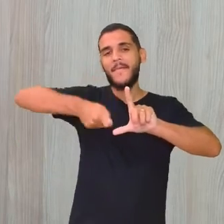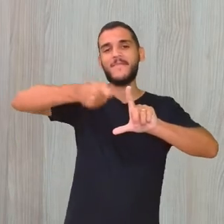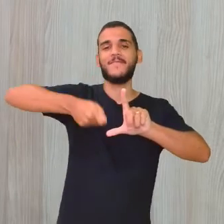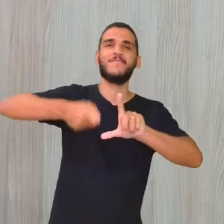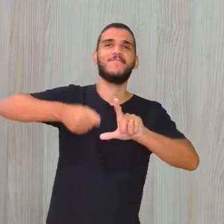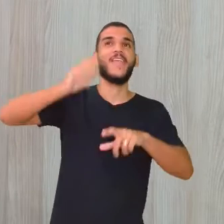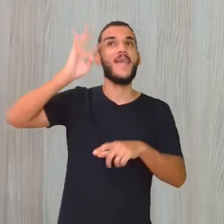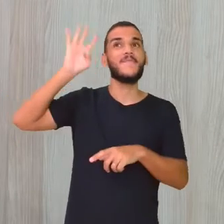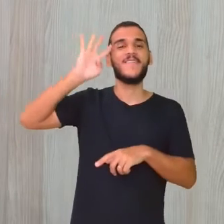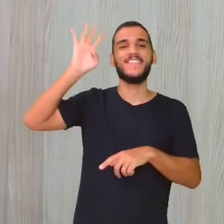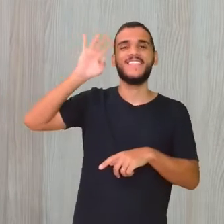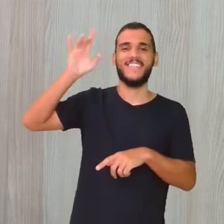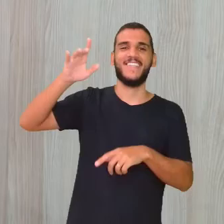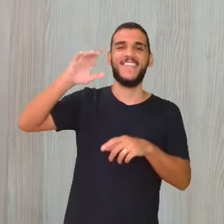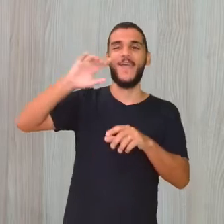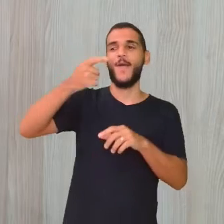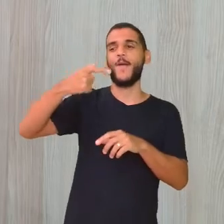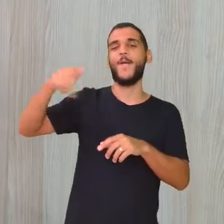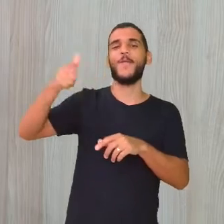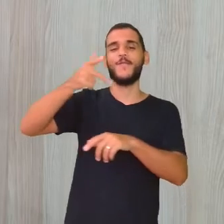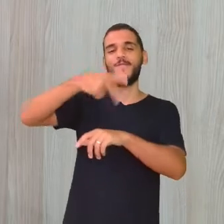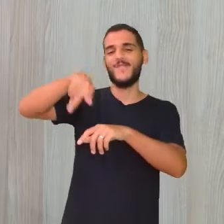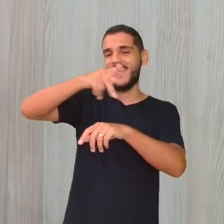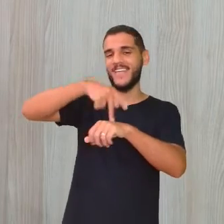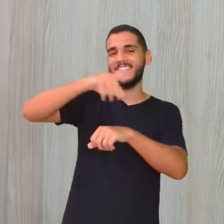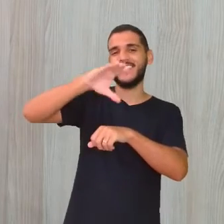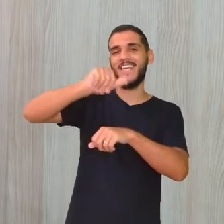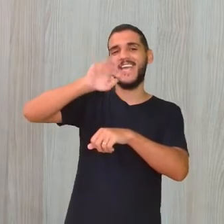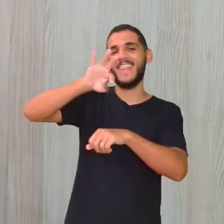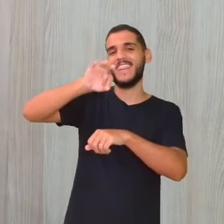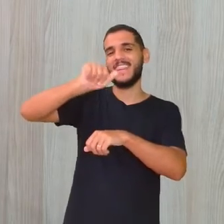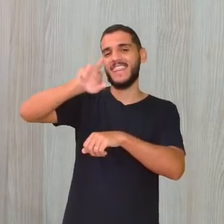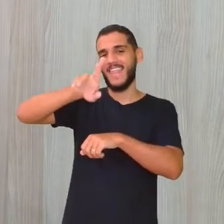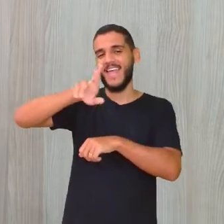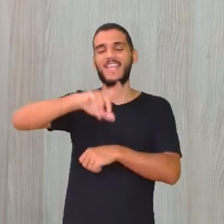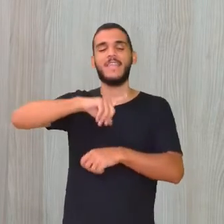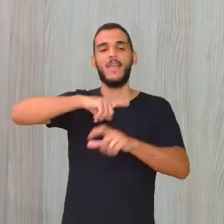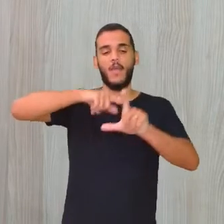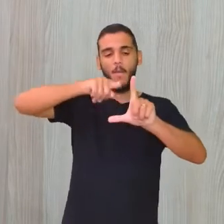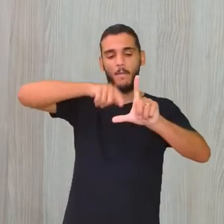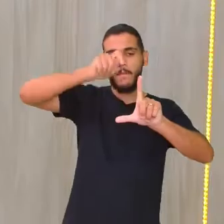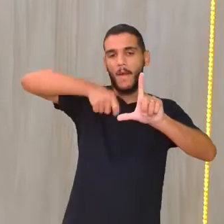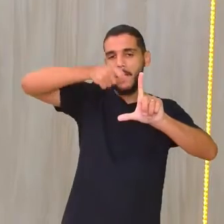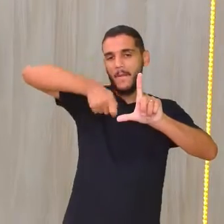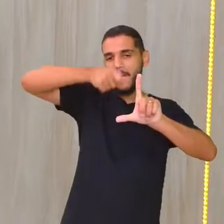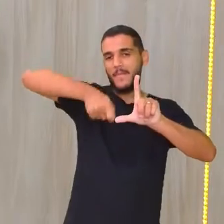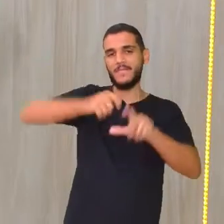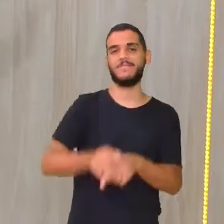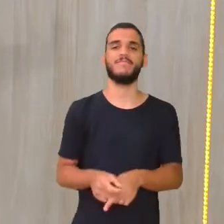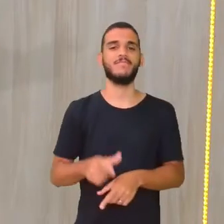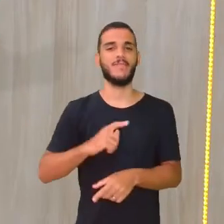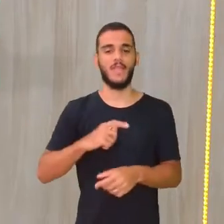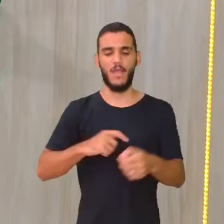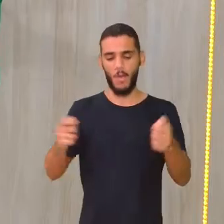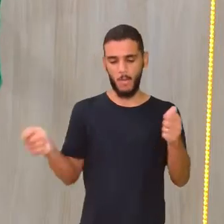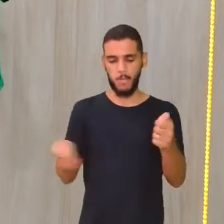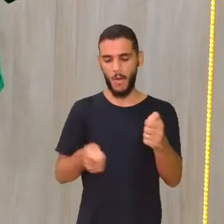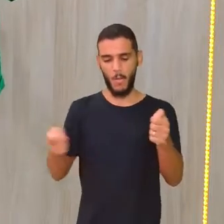Catar, professora, com um triângulozinho. Mas eu gosto quando o triângulo acompanha o zabumba e